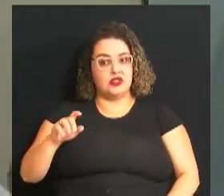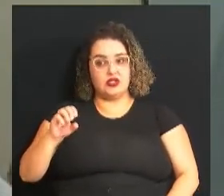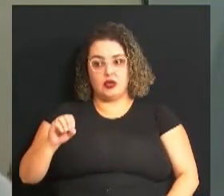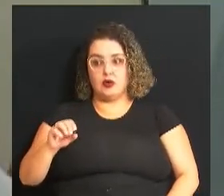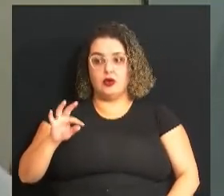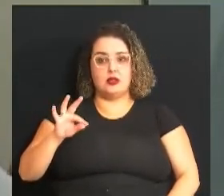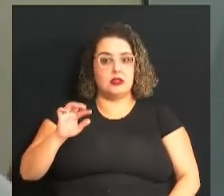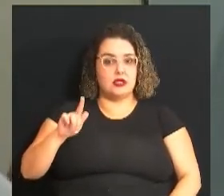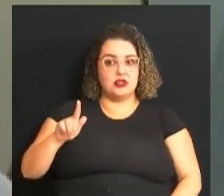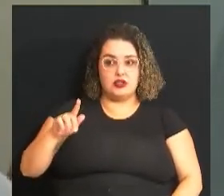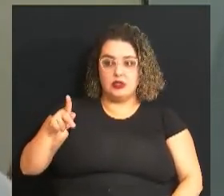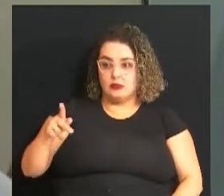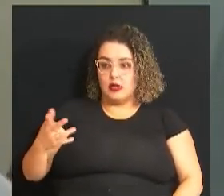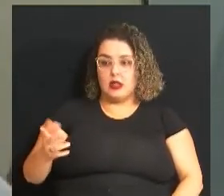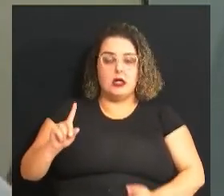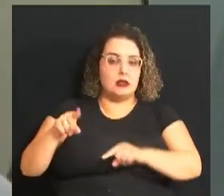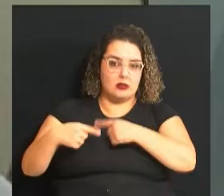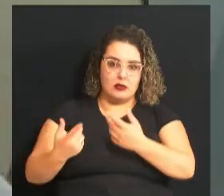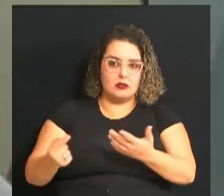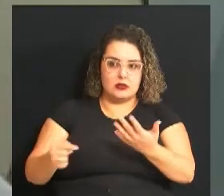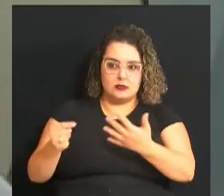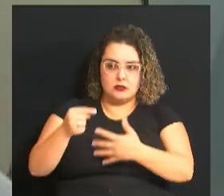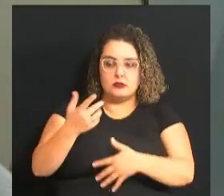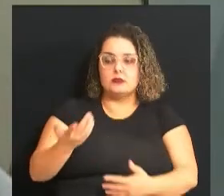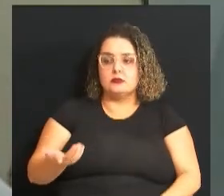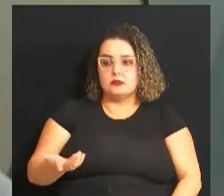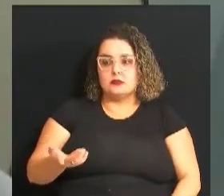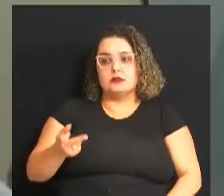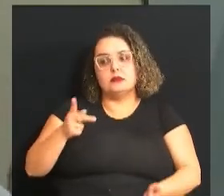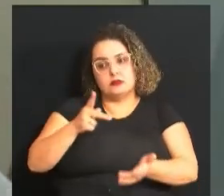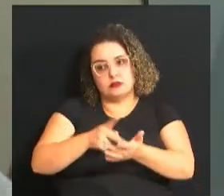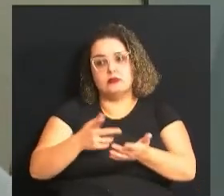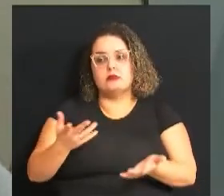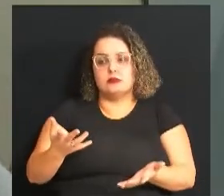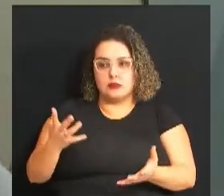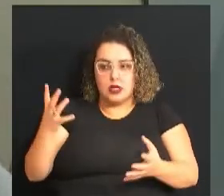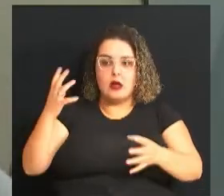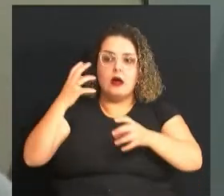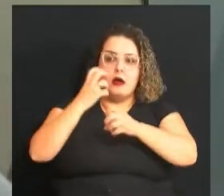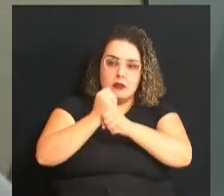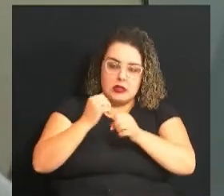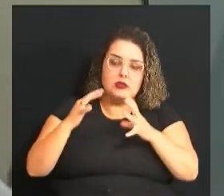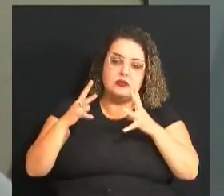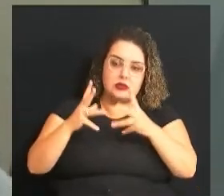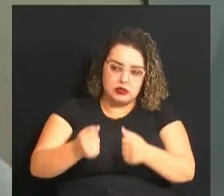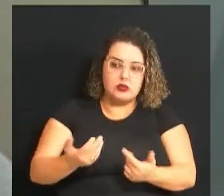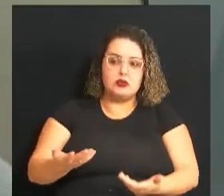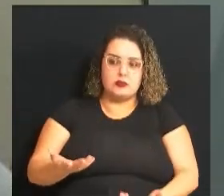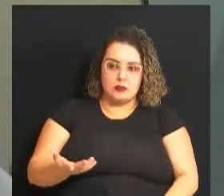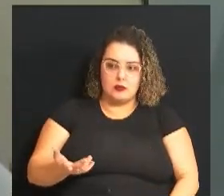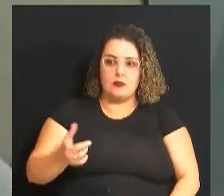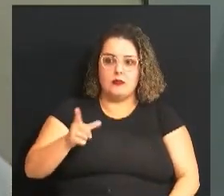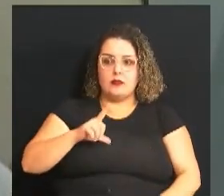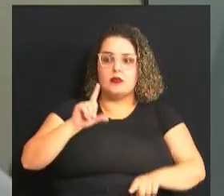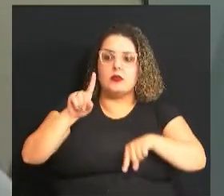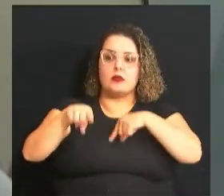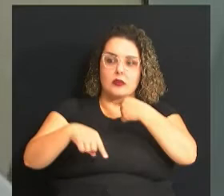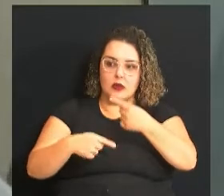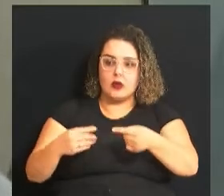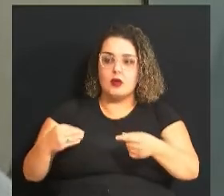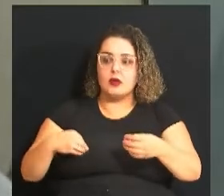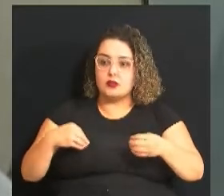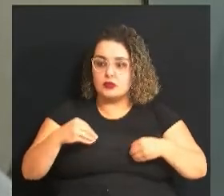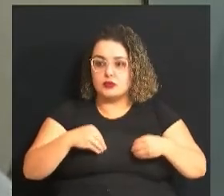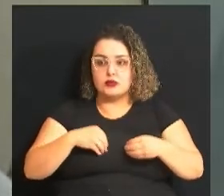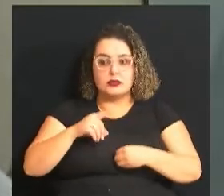sinalizar. E, na verdade, é uma soma de tudo isso, né? Mas nós temos outros exames que não são